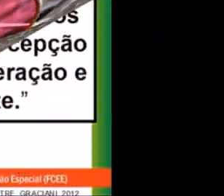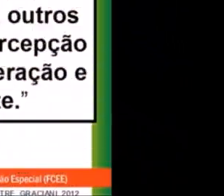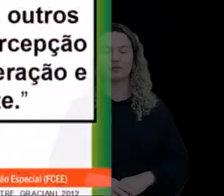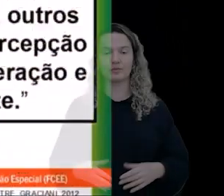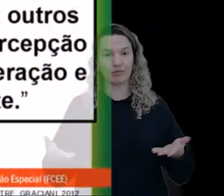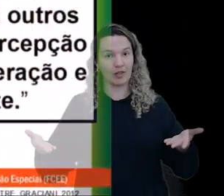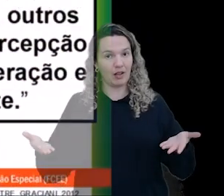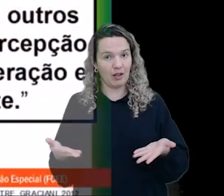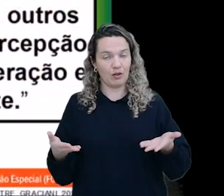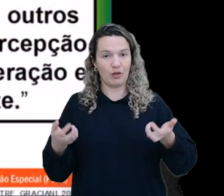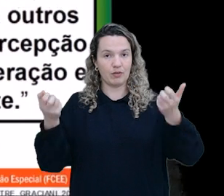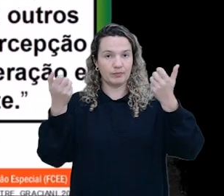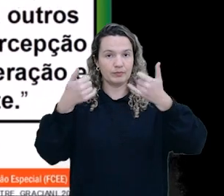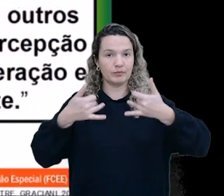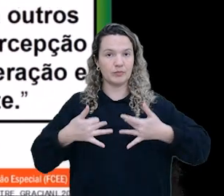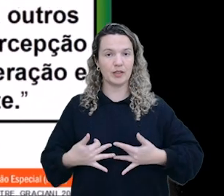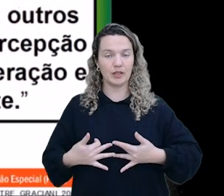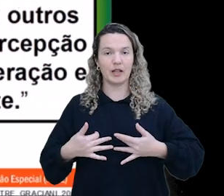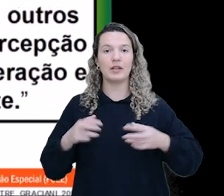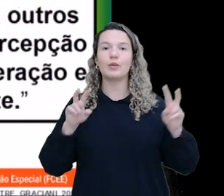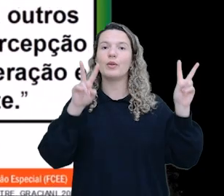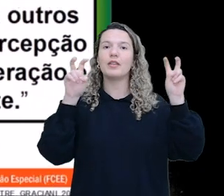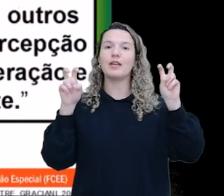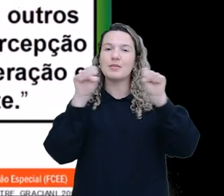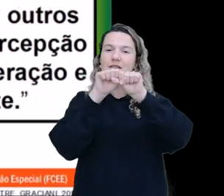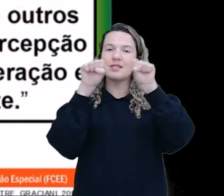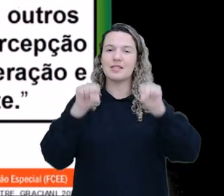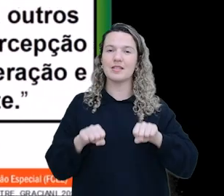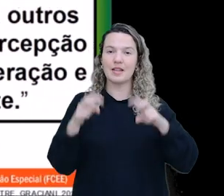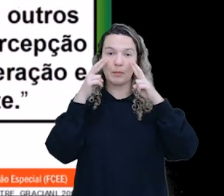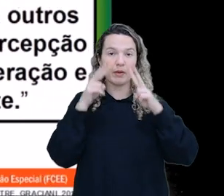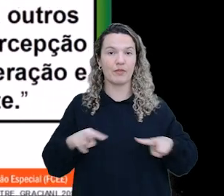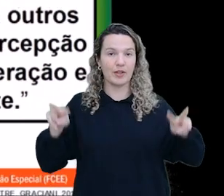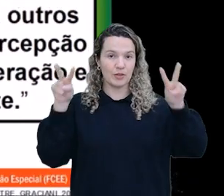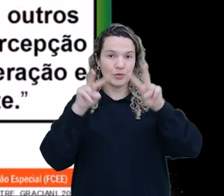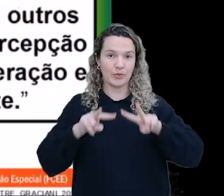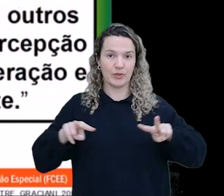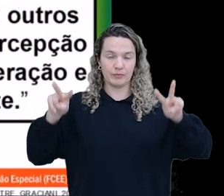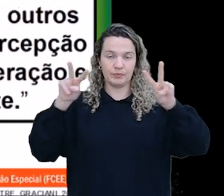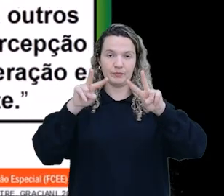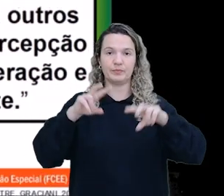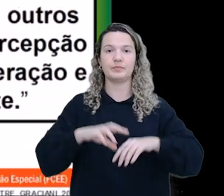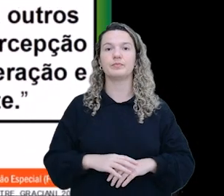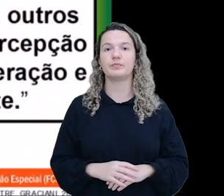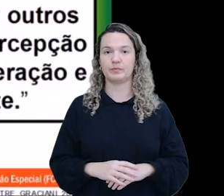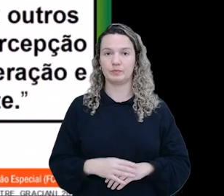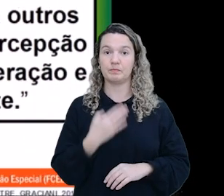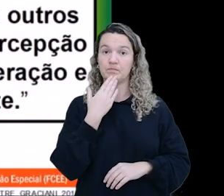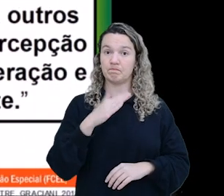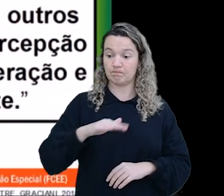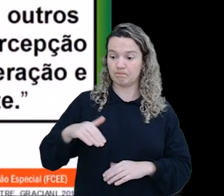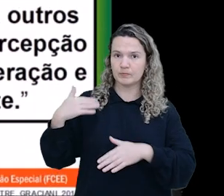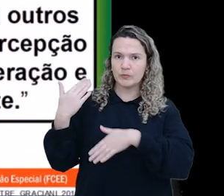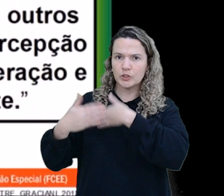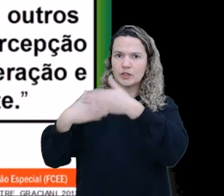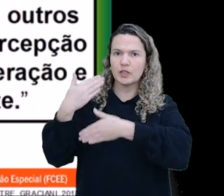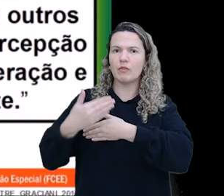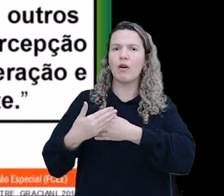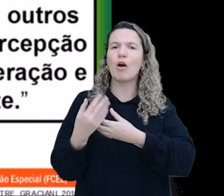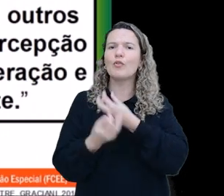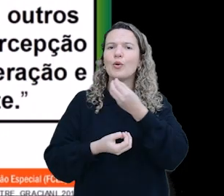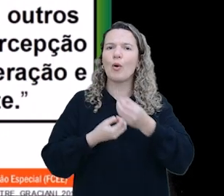Agora nós vamos falar um pouco sobre o sistema visual. Por meio desse sistema, a criança desenvolve a noção